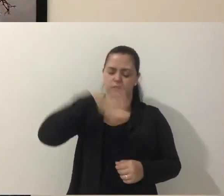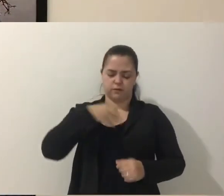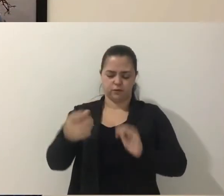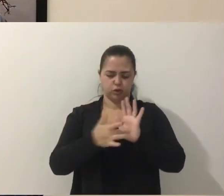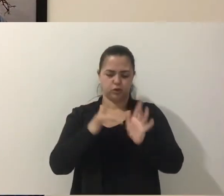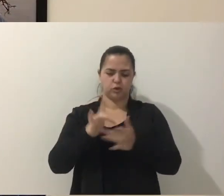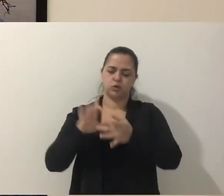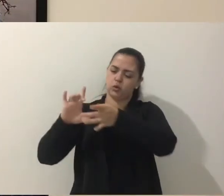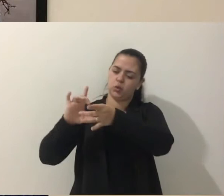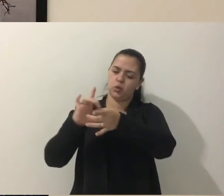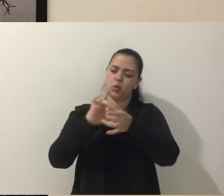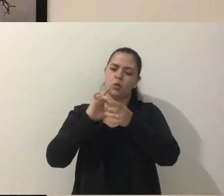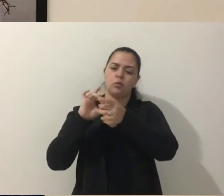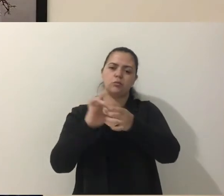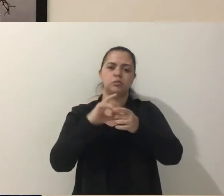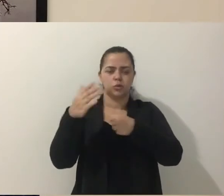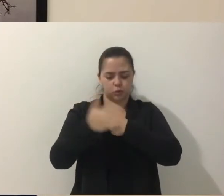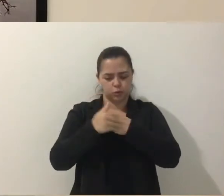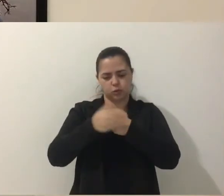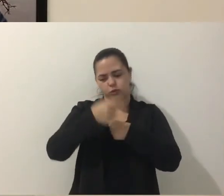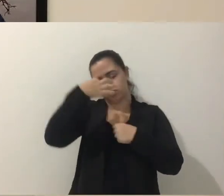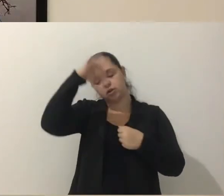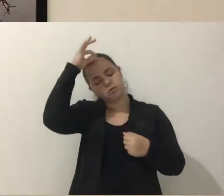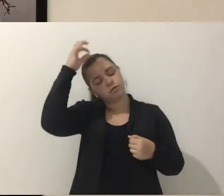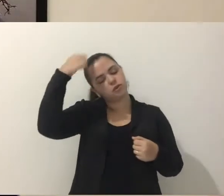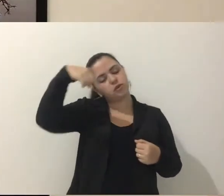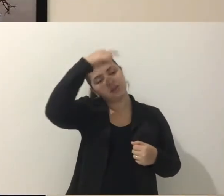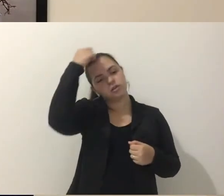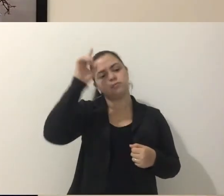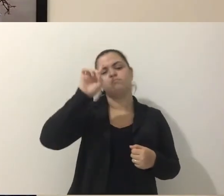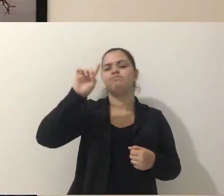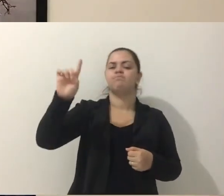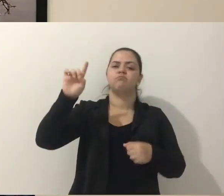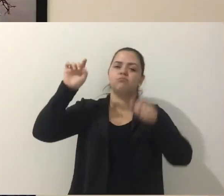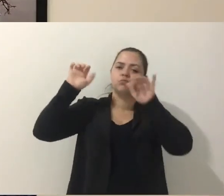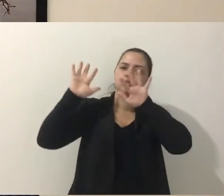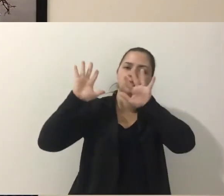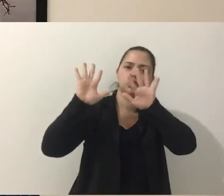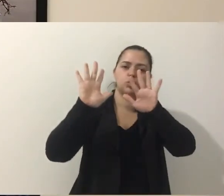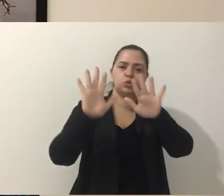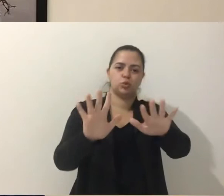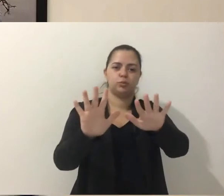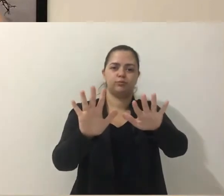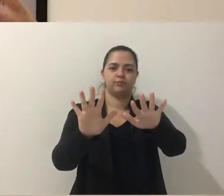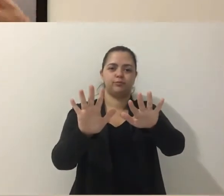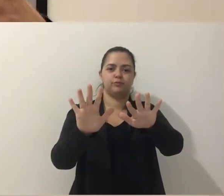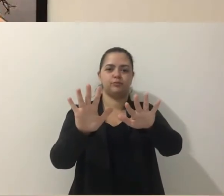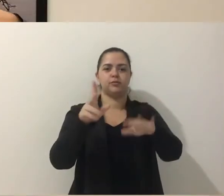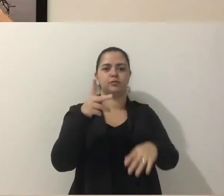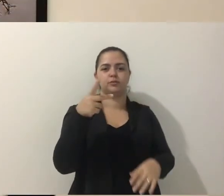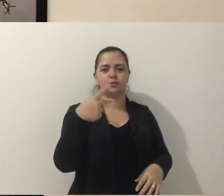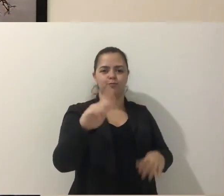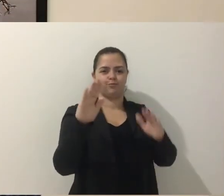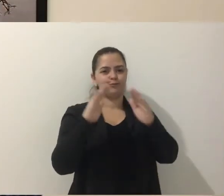a consolação do Espírito Santo de Deus seja sobre você, seja sobre a sua casa, seja